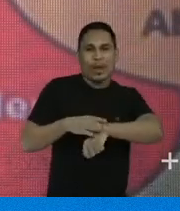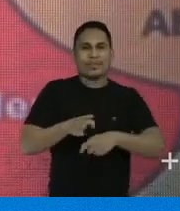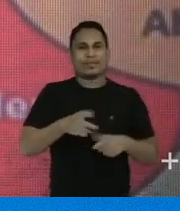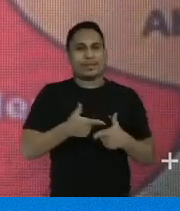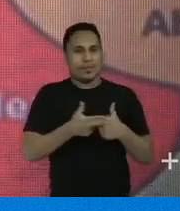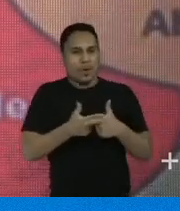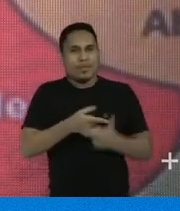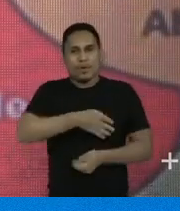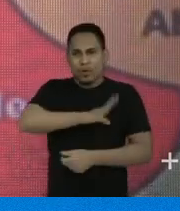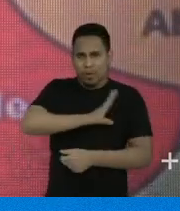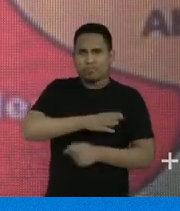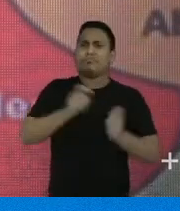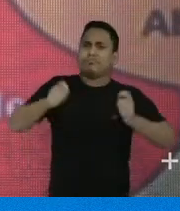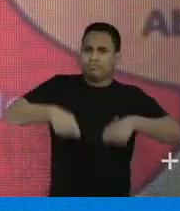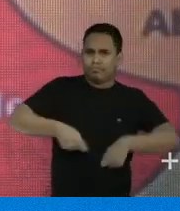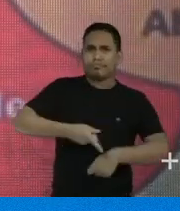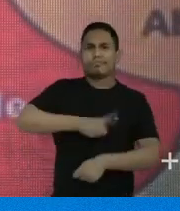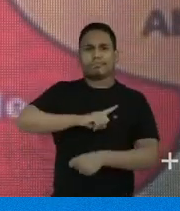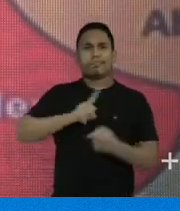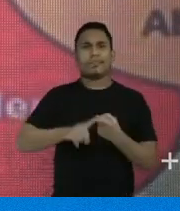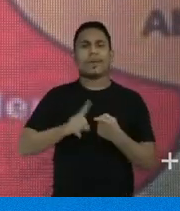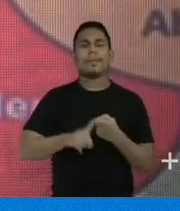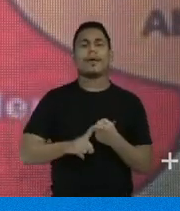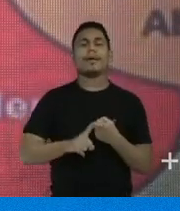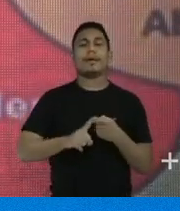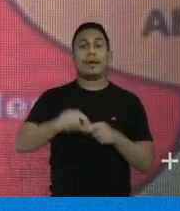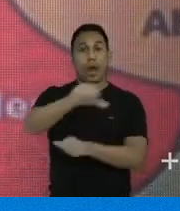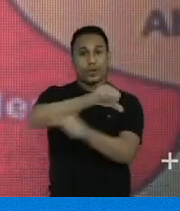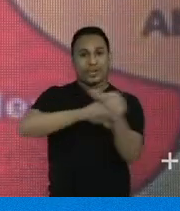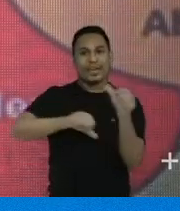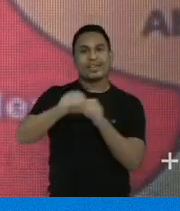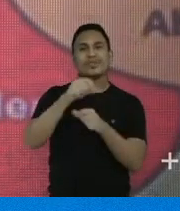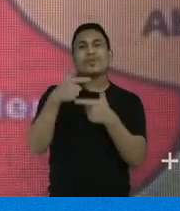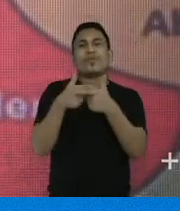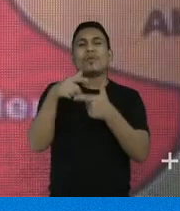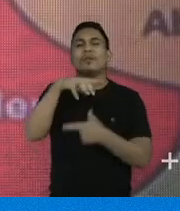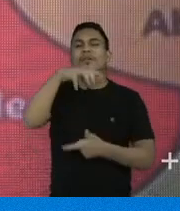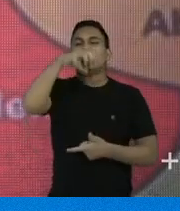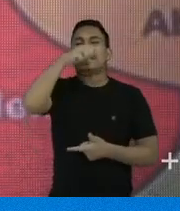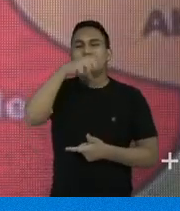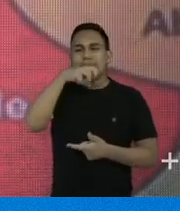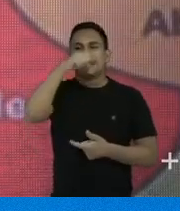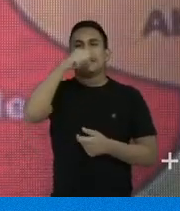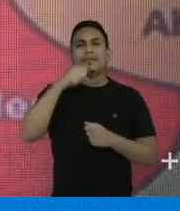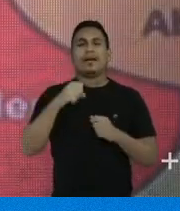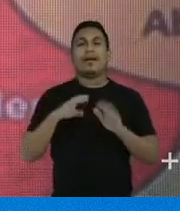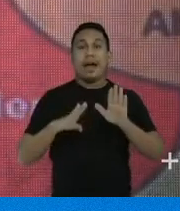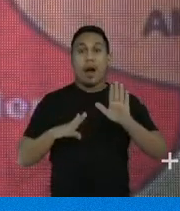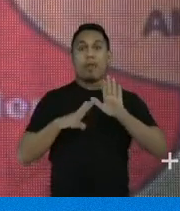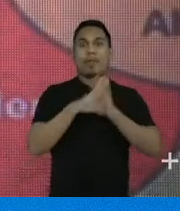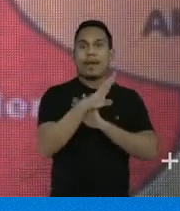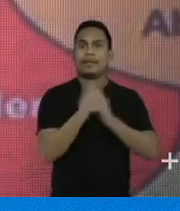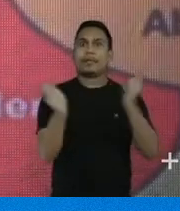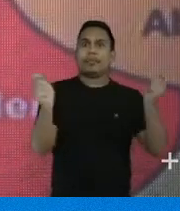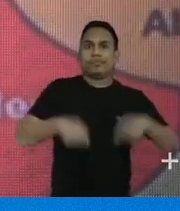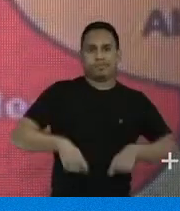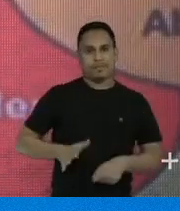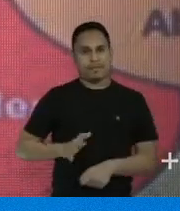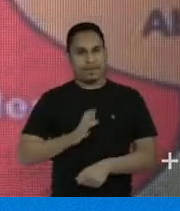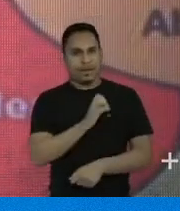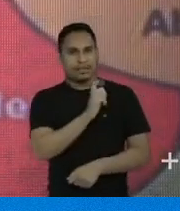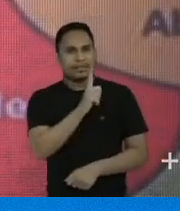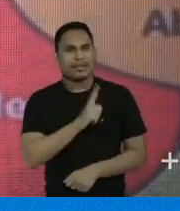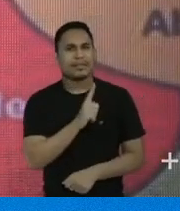cardiovasculares, tem alterações respiratórias, maior risco de câncer, fígado gorduroso, uma